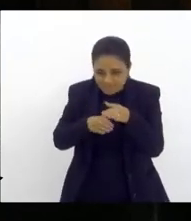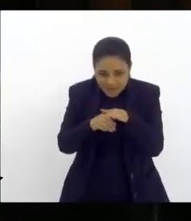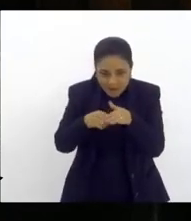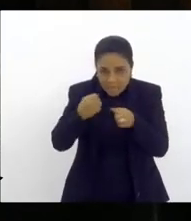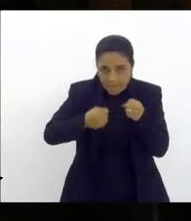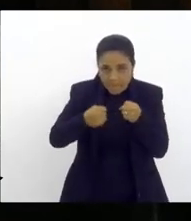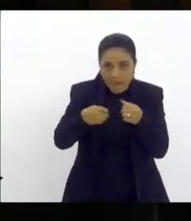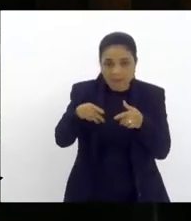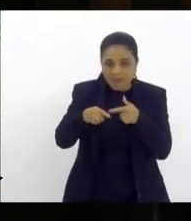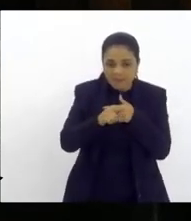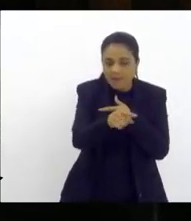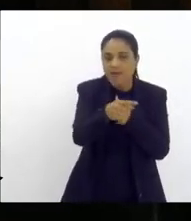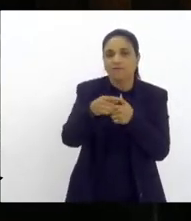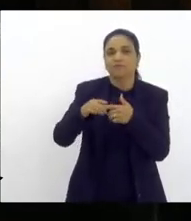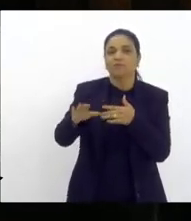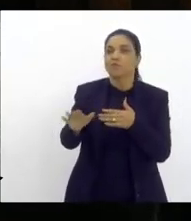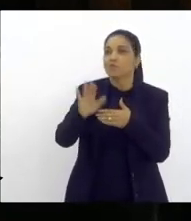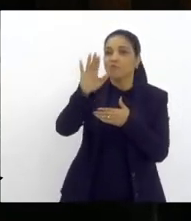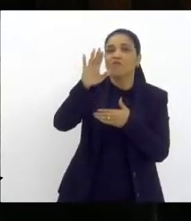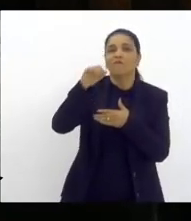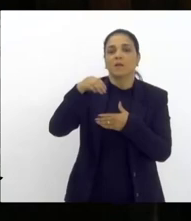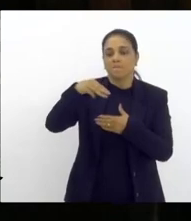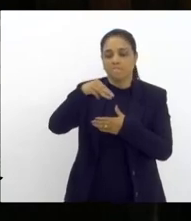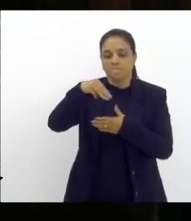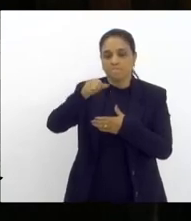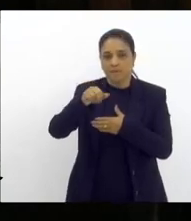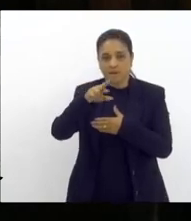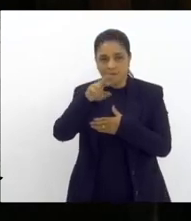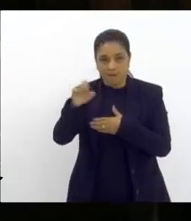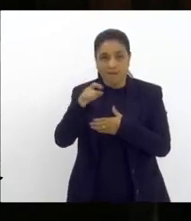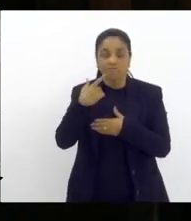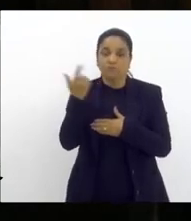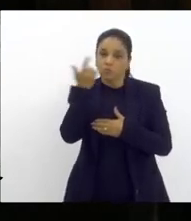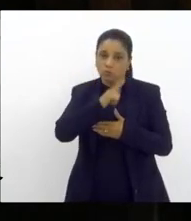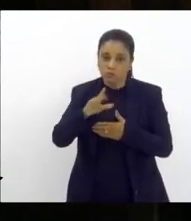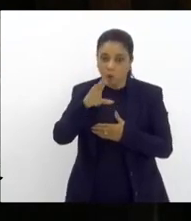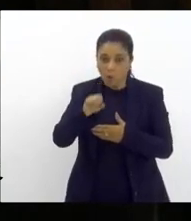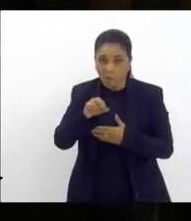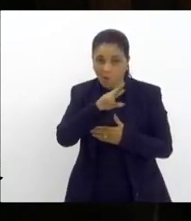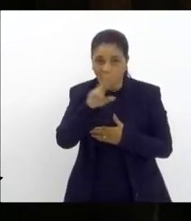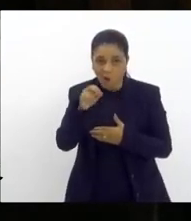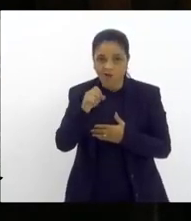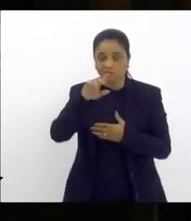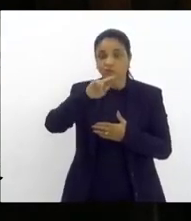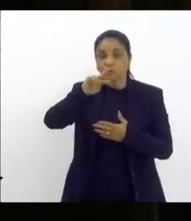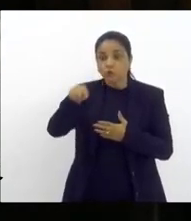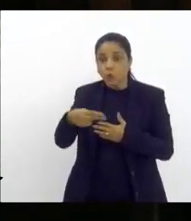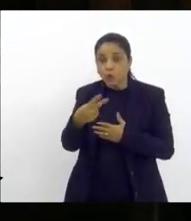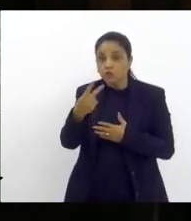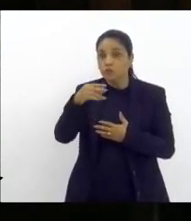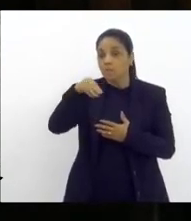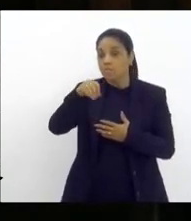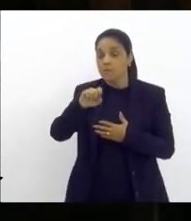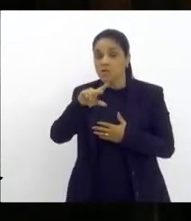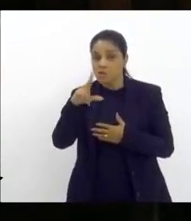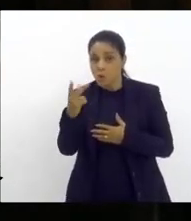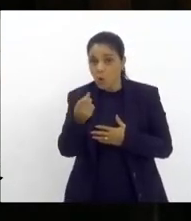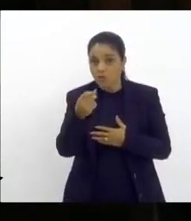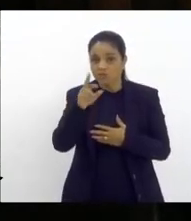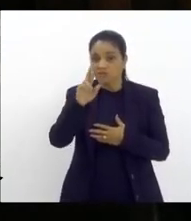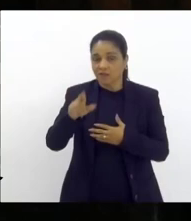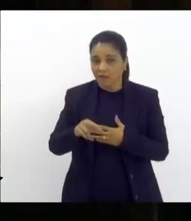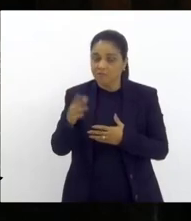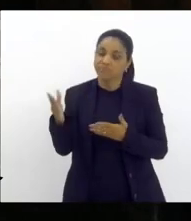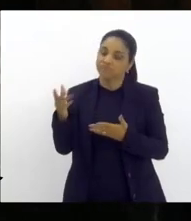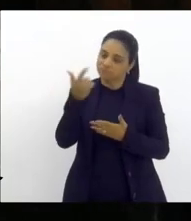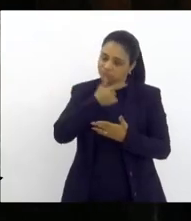a core foi atrás e recuperou dois milhões de reais de um empresário pagador de imposto gerador de emprego e